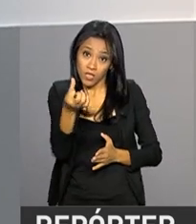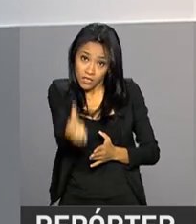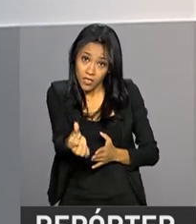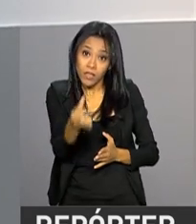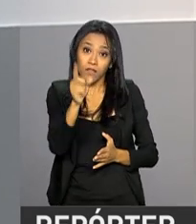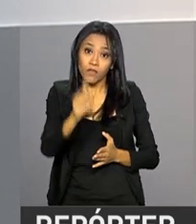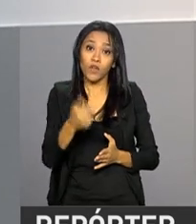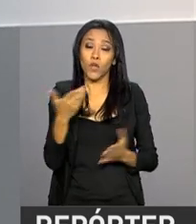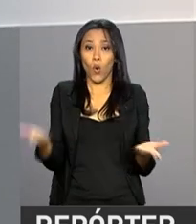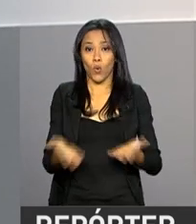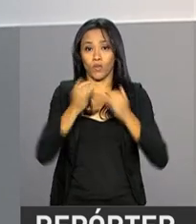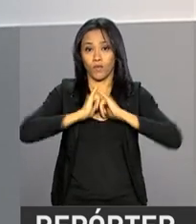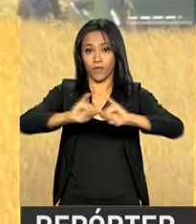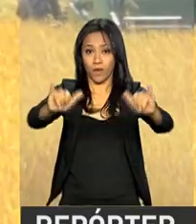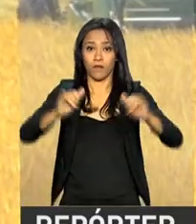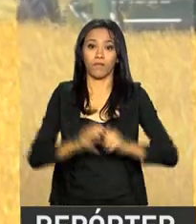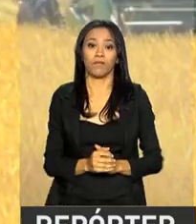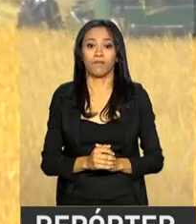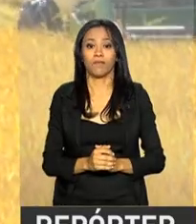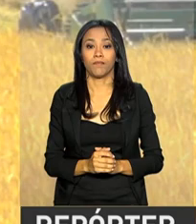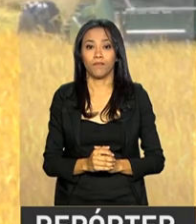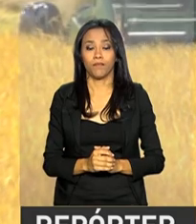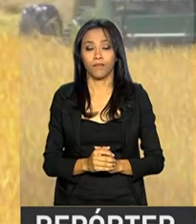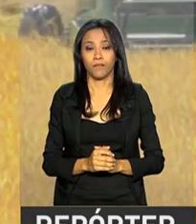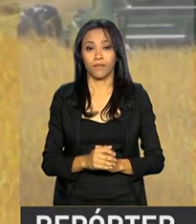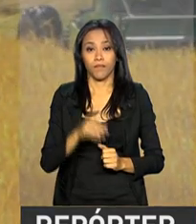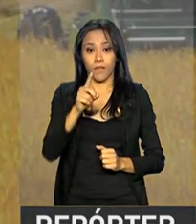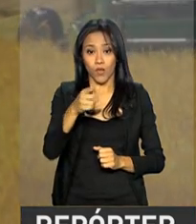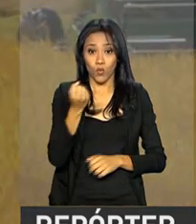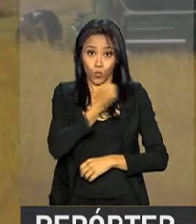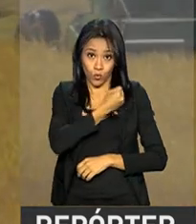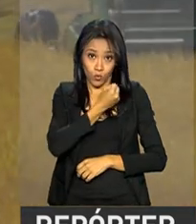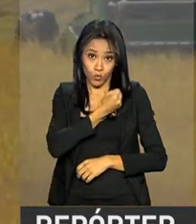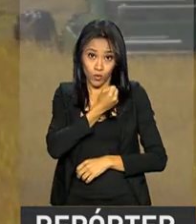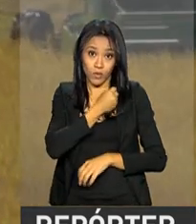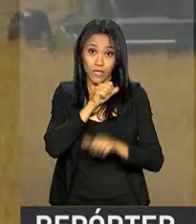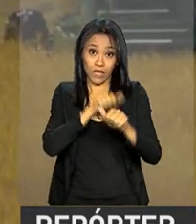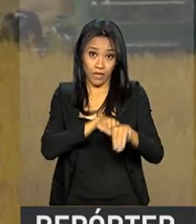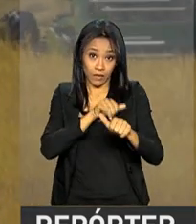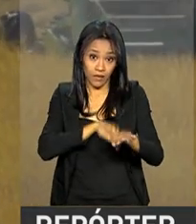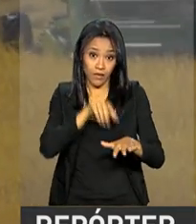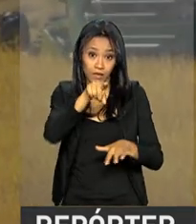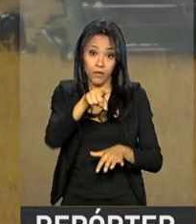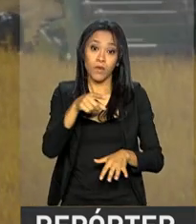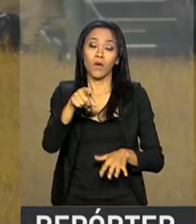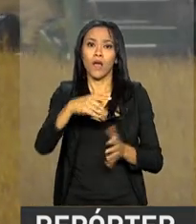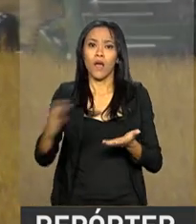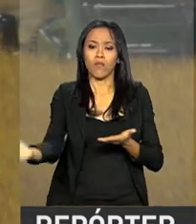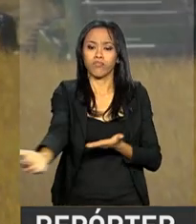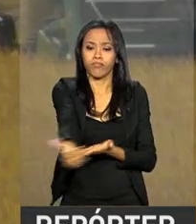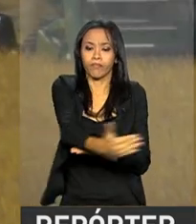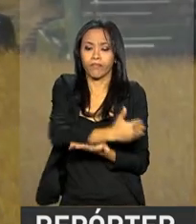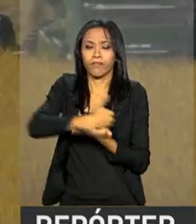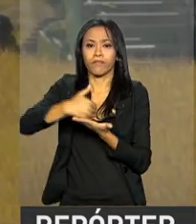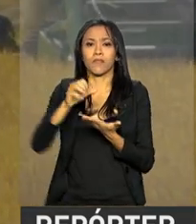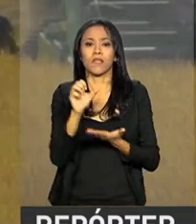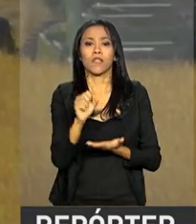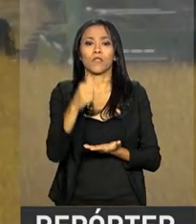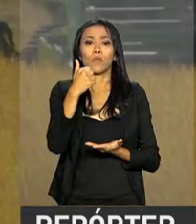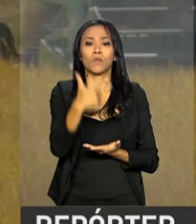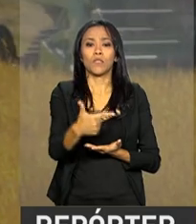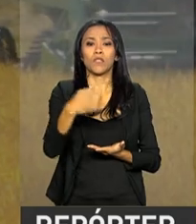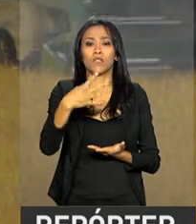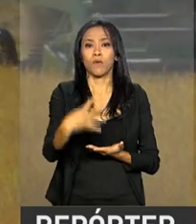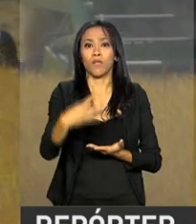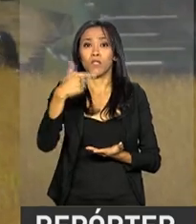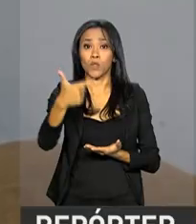divulgados hoje pelos números de setembro a safra está prevista em 242 milhões